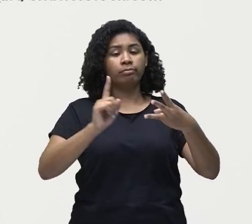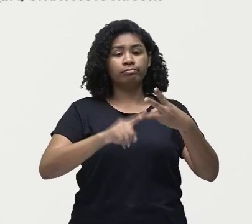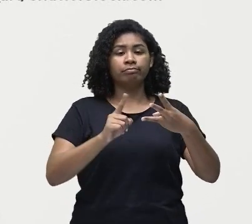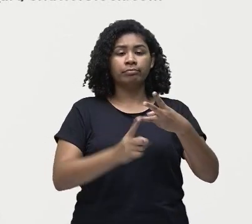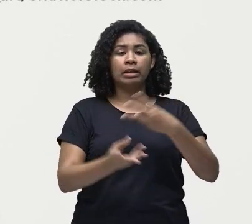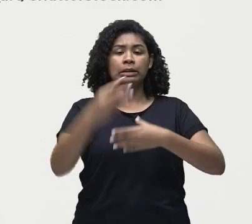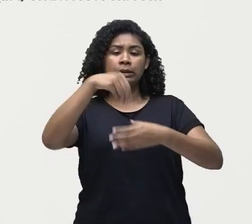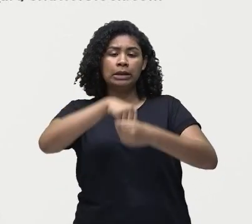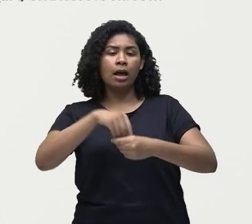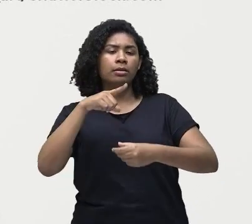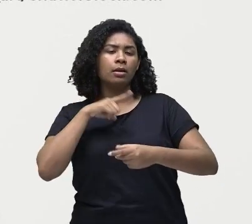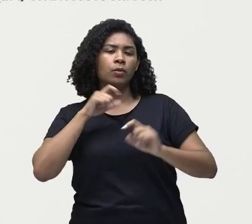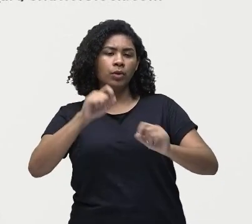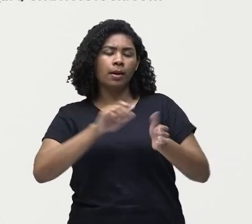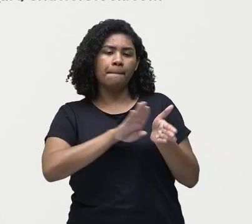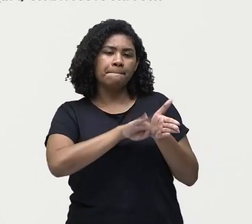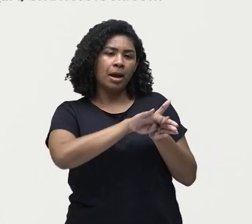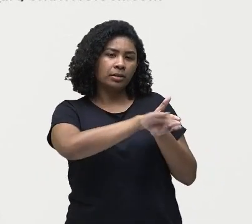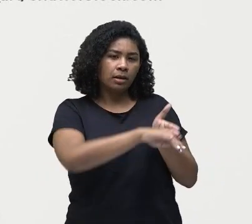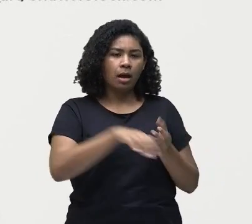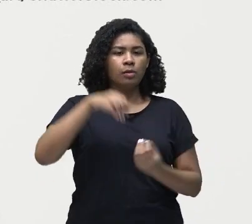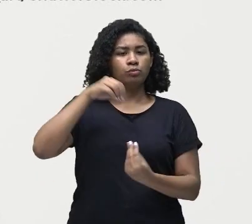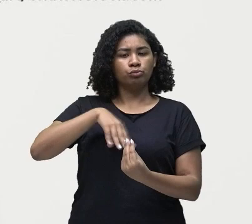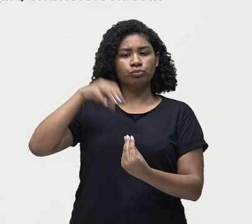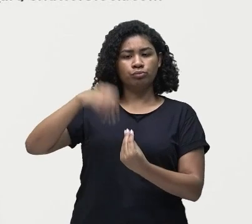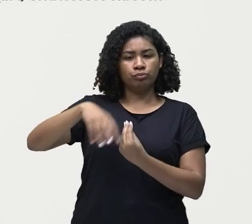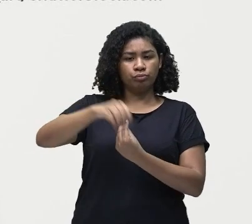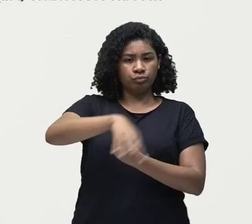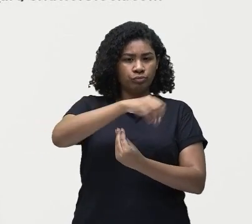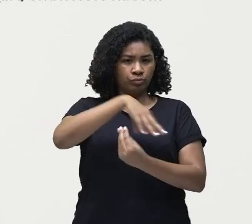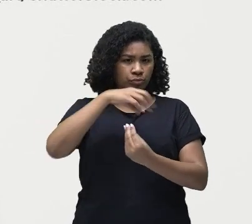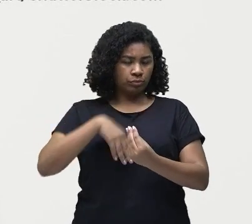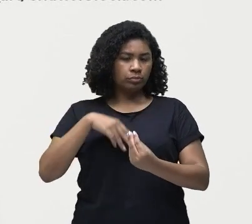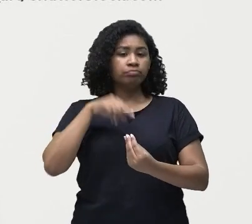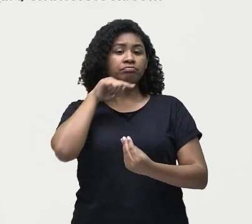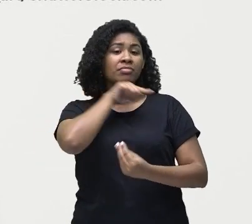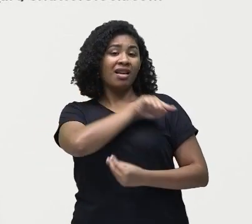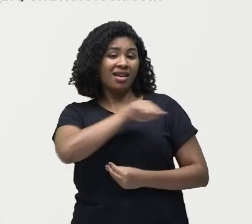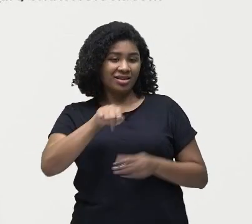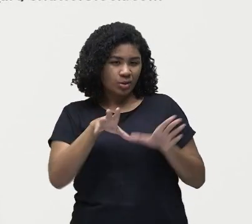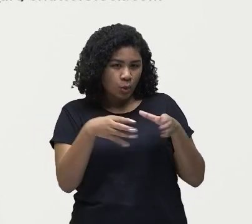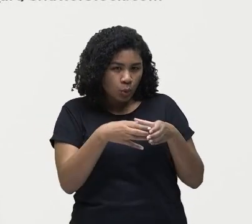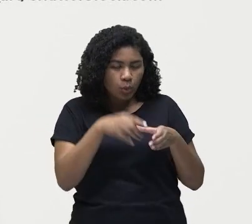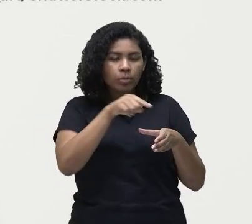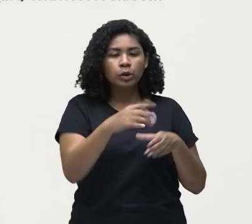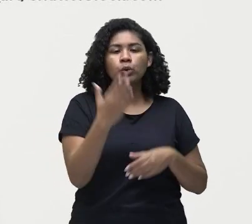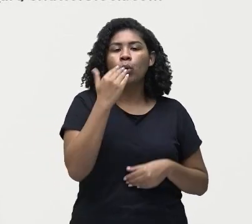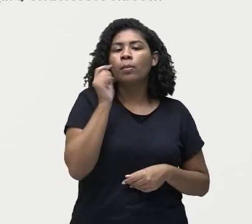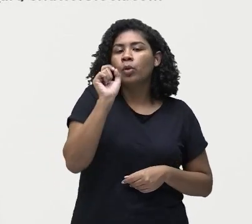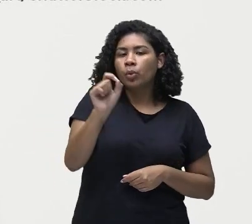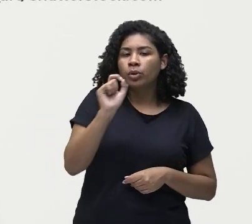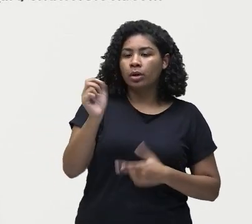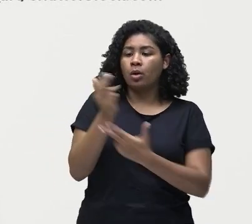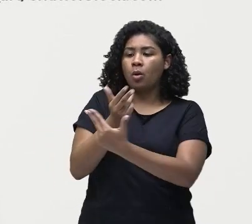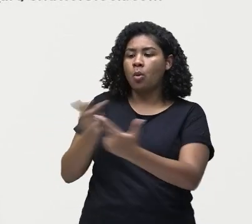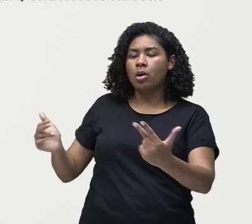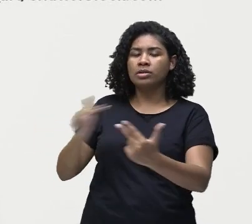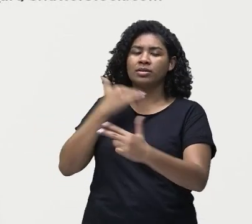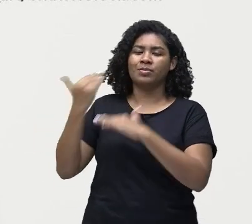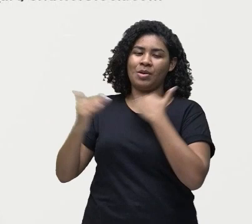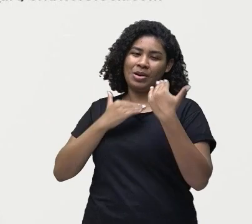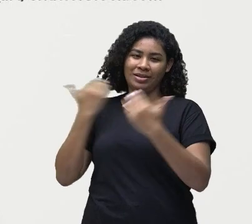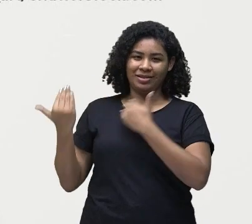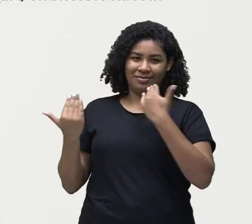grupo, as bactérias e os fungos, e eles se alimentam de quê? Se alimentam de matéria morta